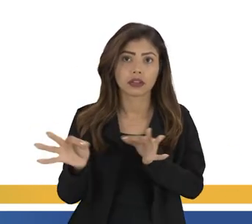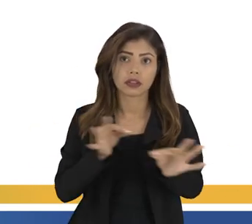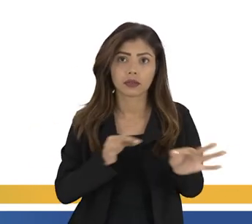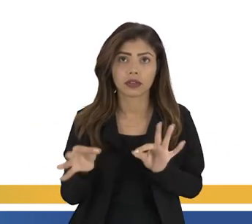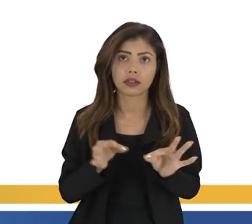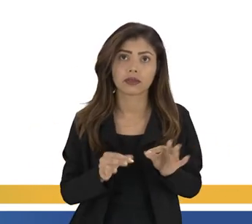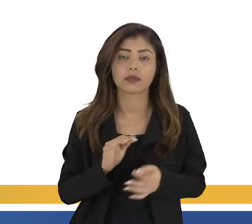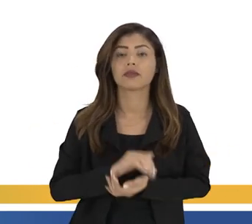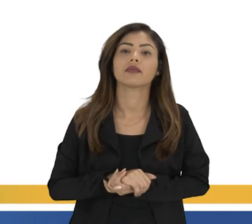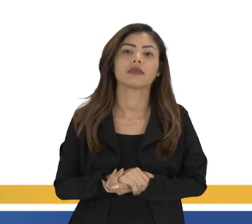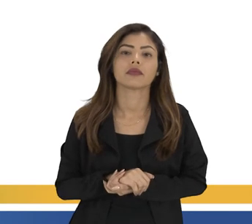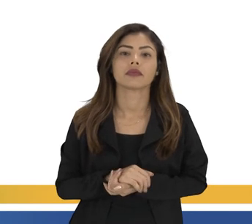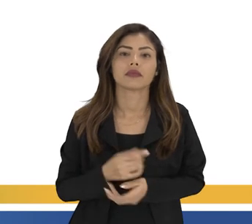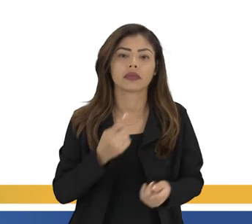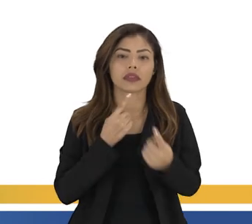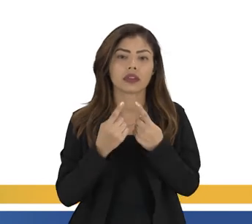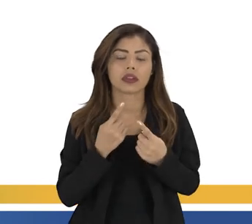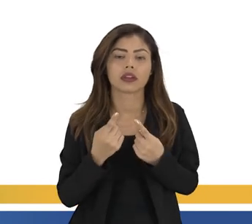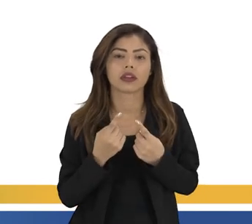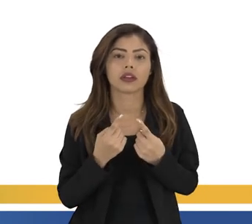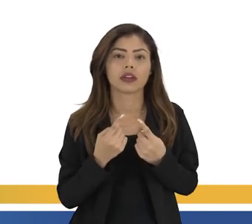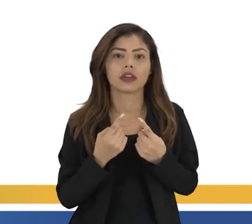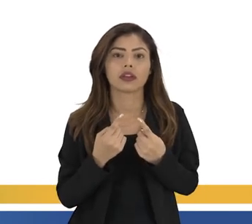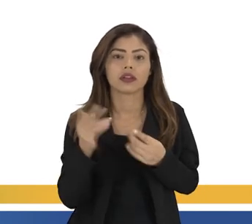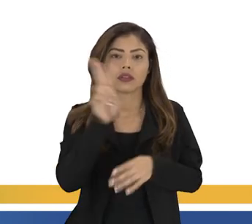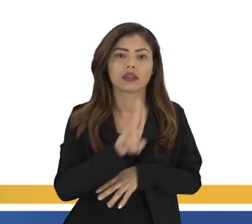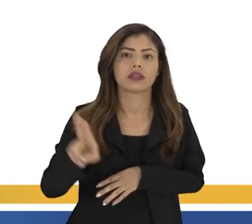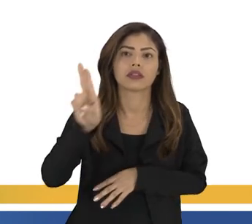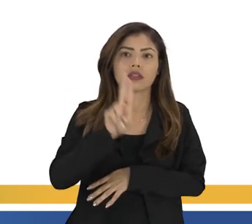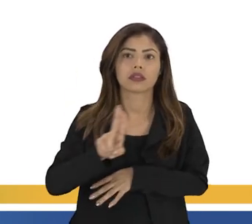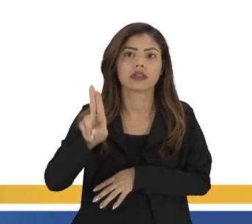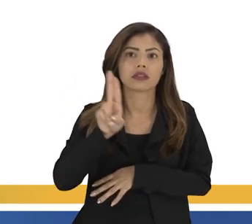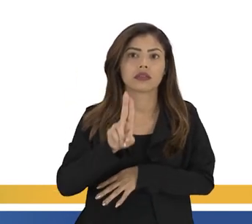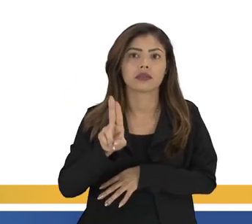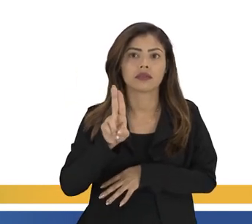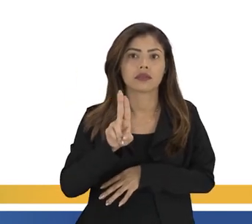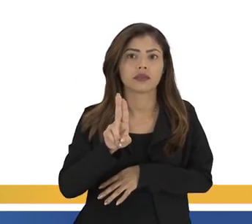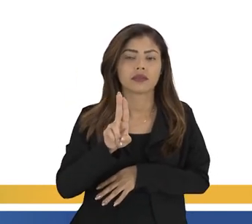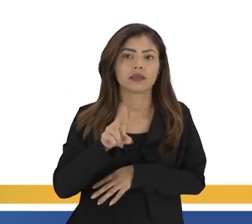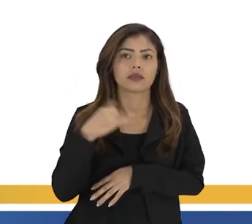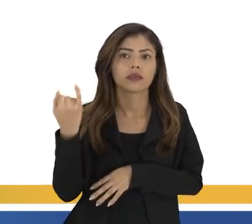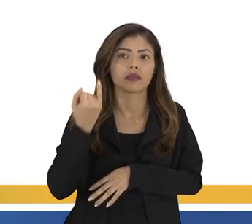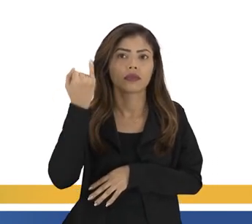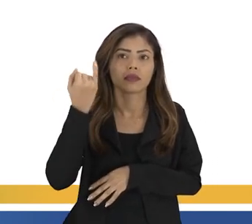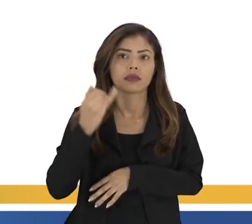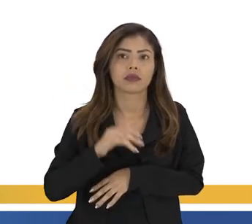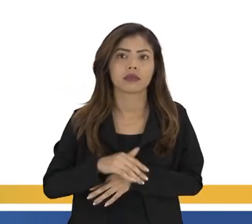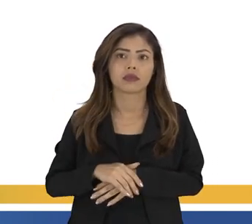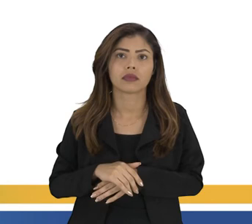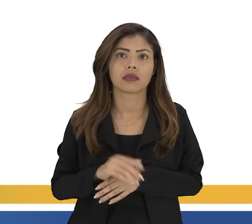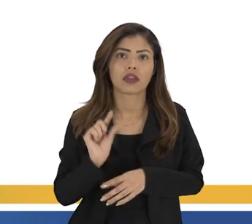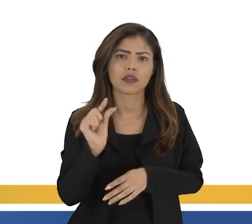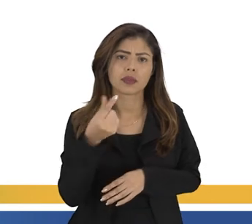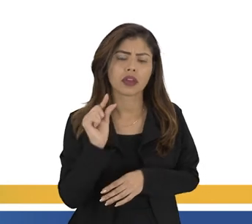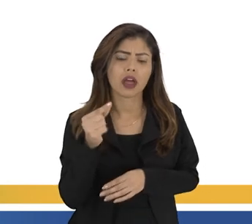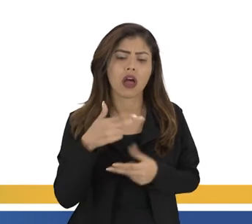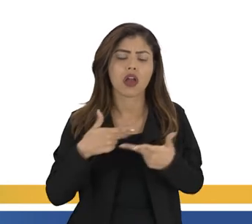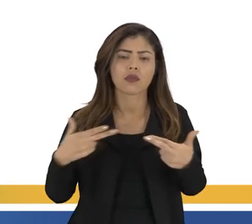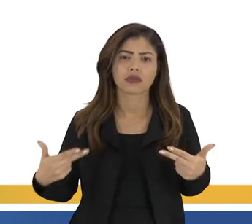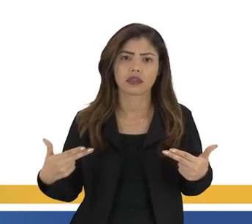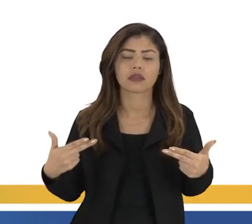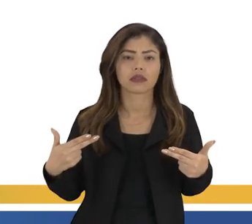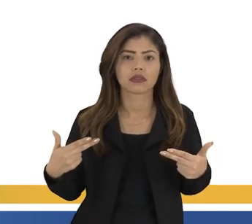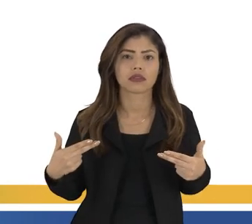eu comentei ali utilizando aí principalmente a esses pequenos